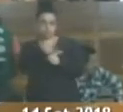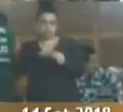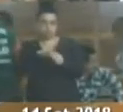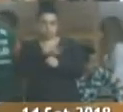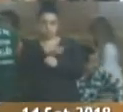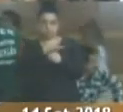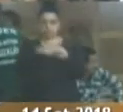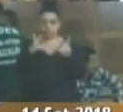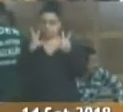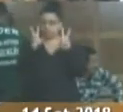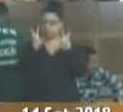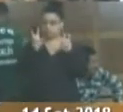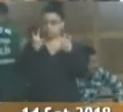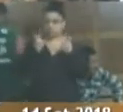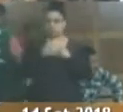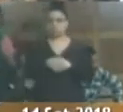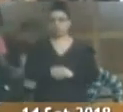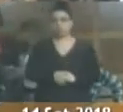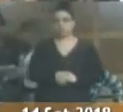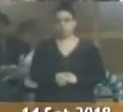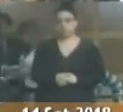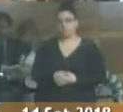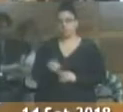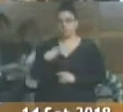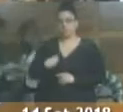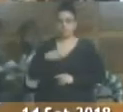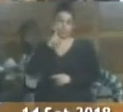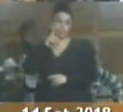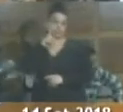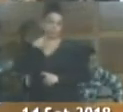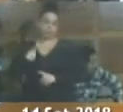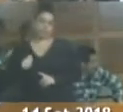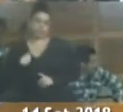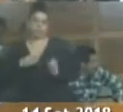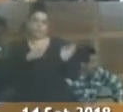as questões que você vive no seu dia a dia.